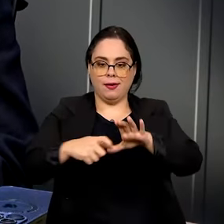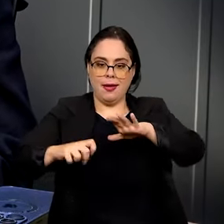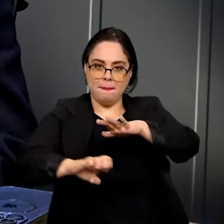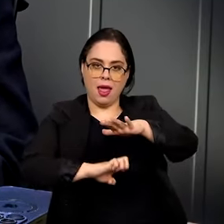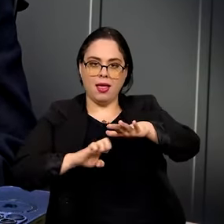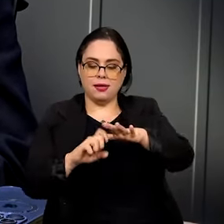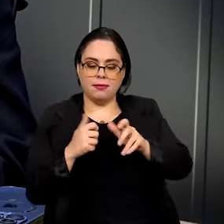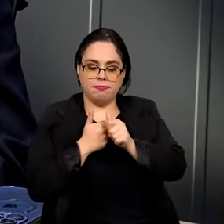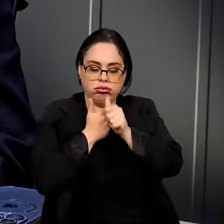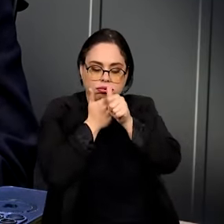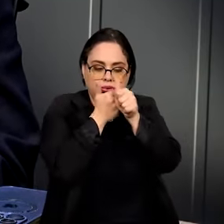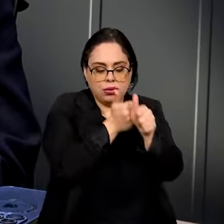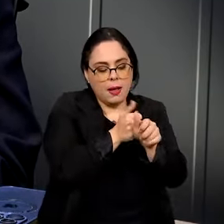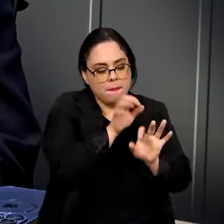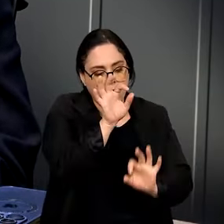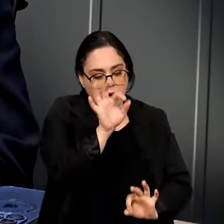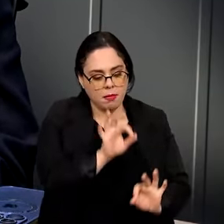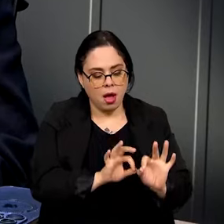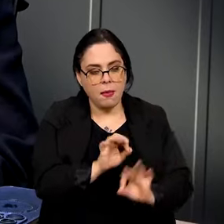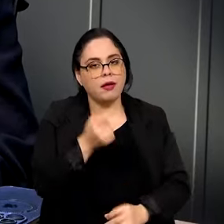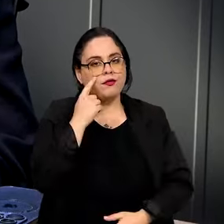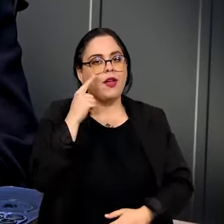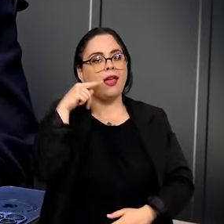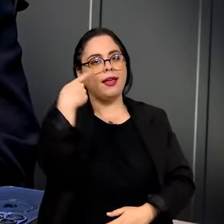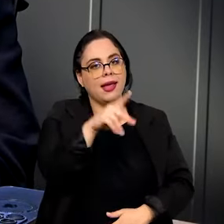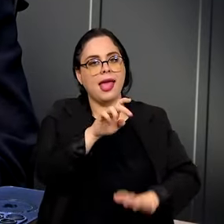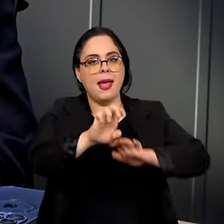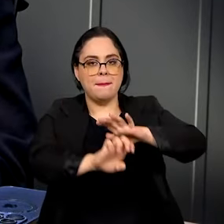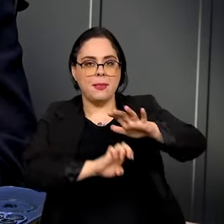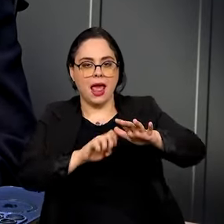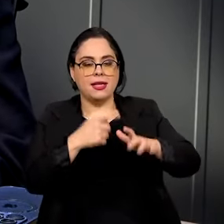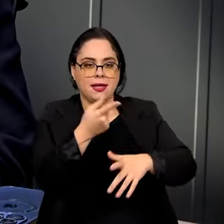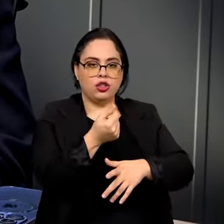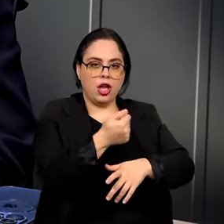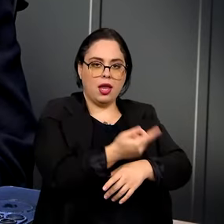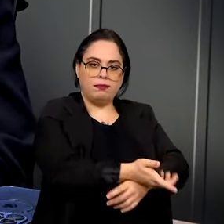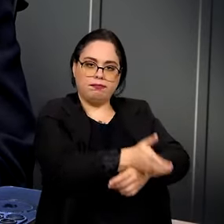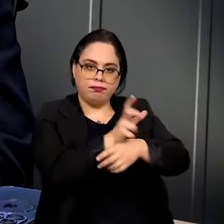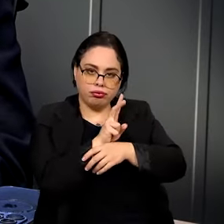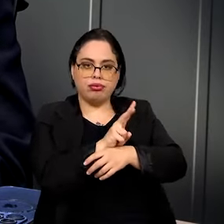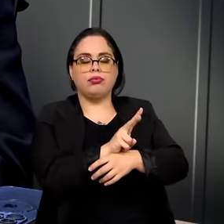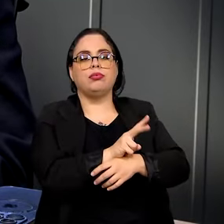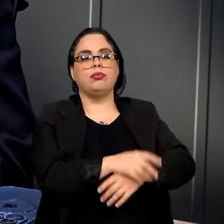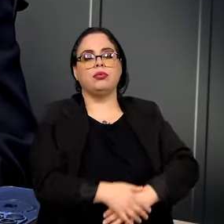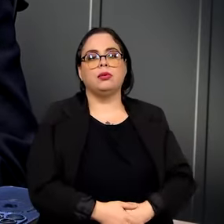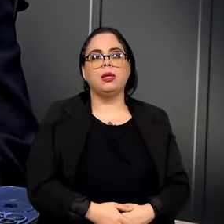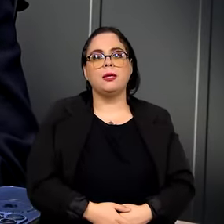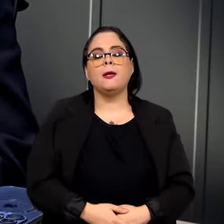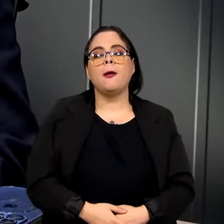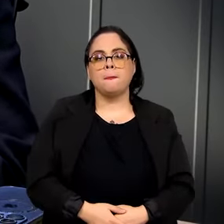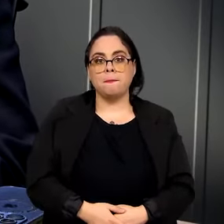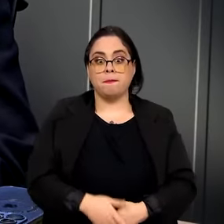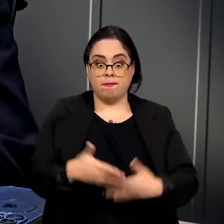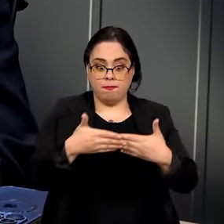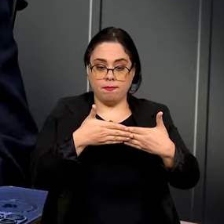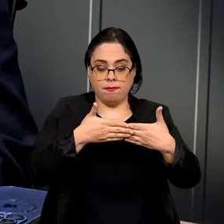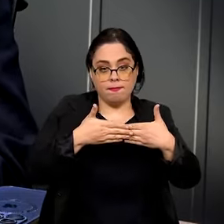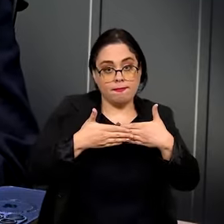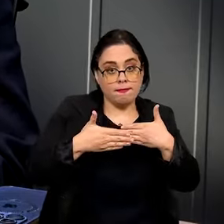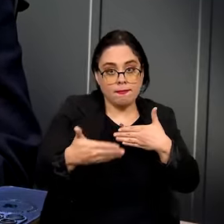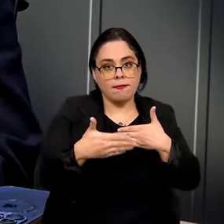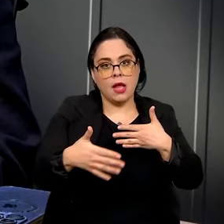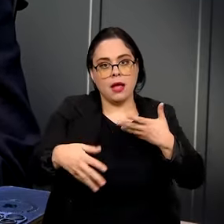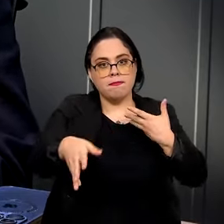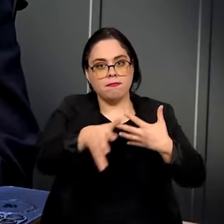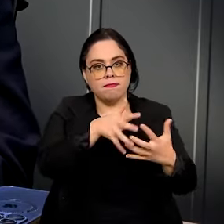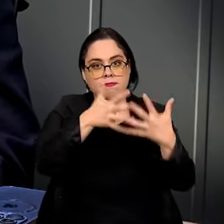negócio que vai acompanhar que vai ver o negócio essa pessoa e viabilizar o crédito e a gente eh como começou agora a